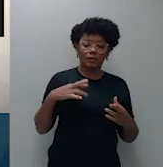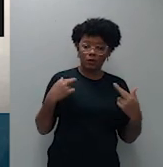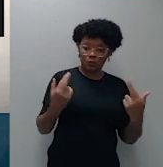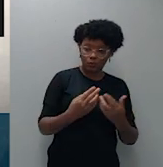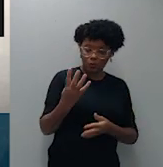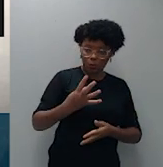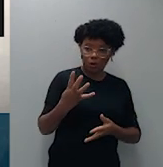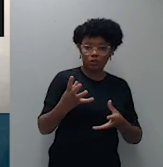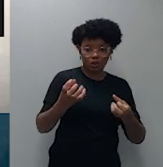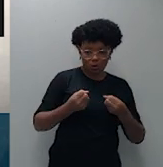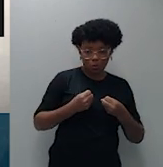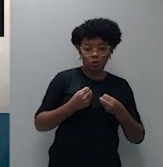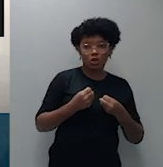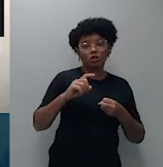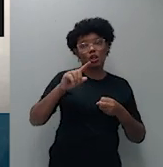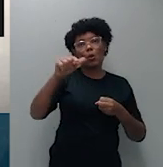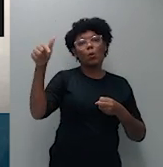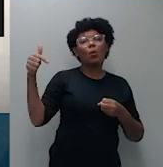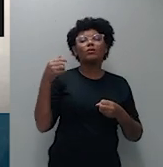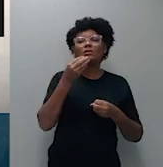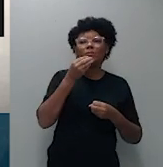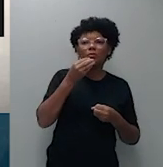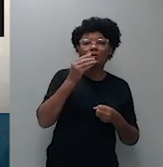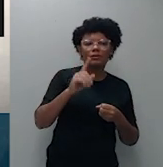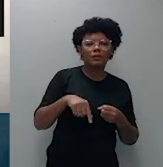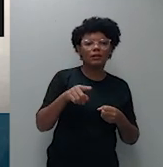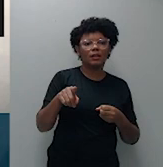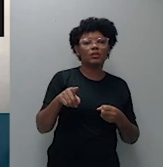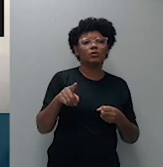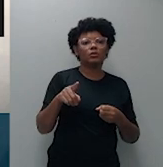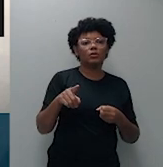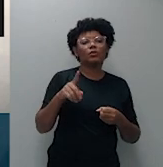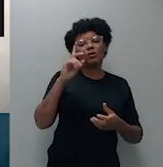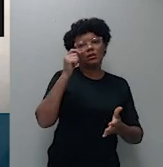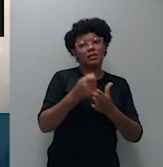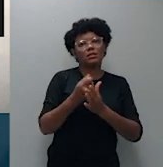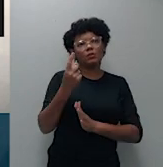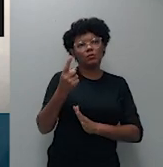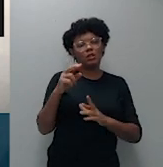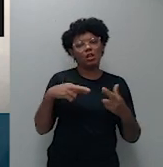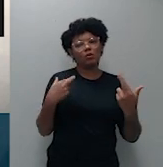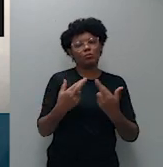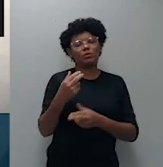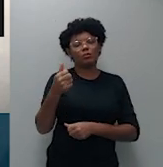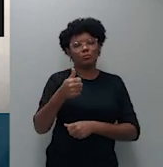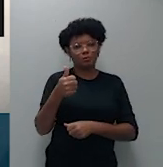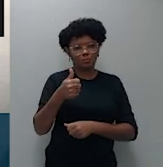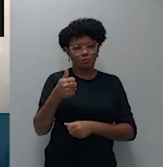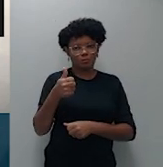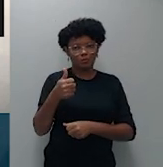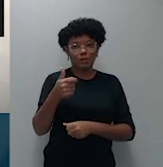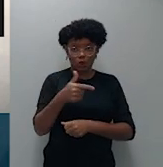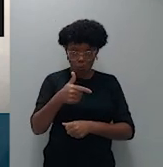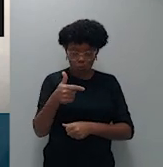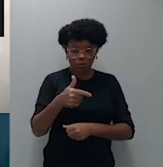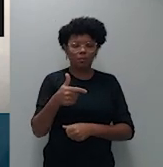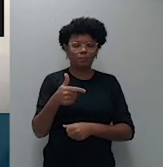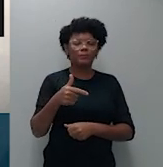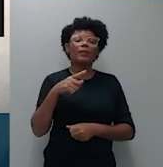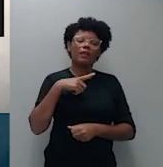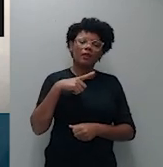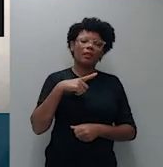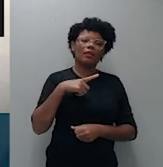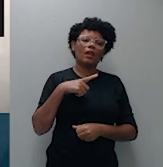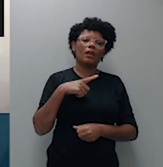colenda 4ª turma também já colheram em algumas oportunidades quando praticamente a segunda sessão tem posição A